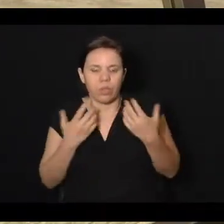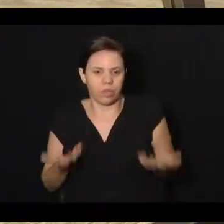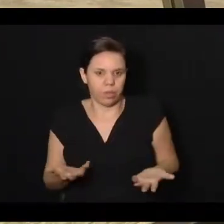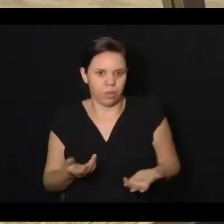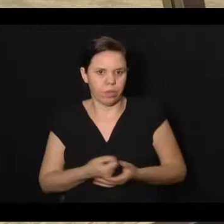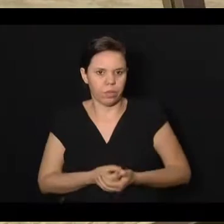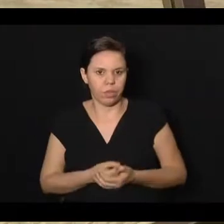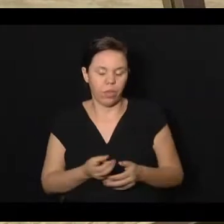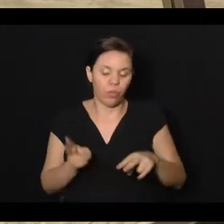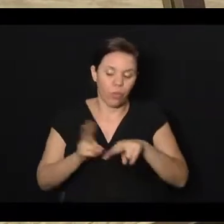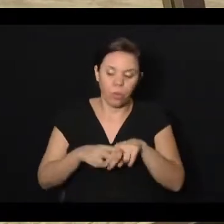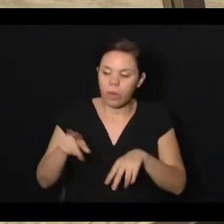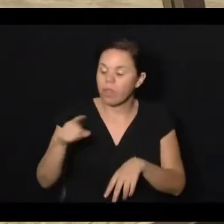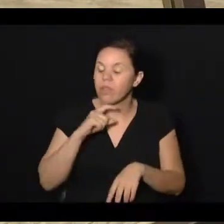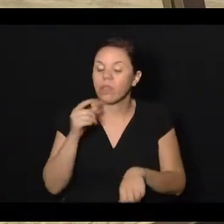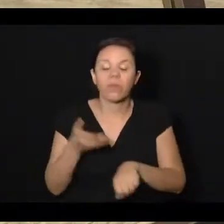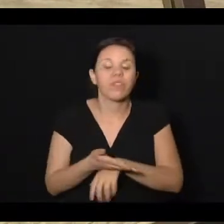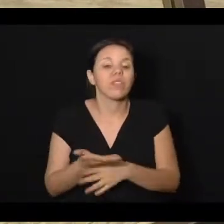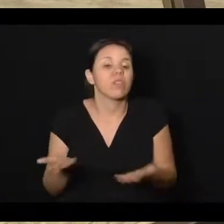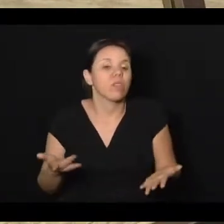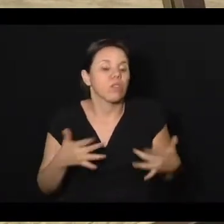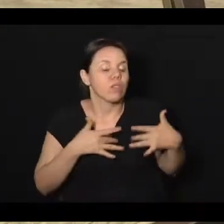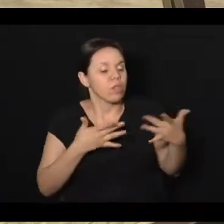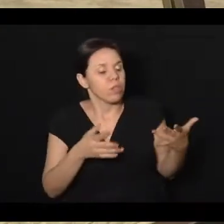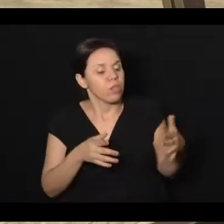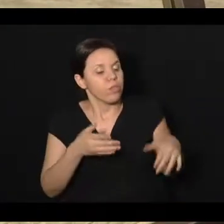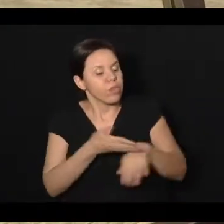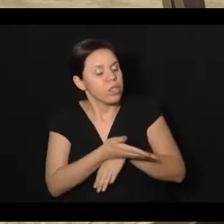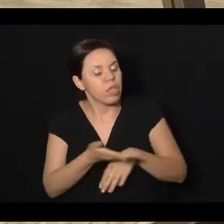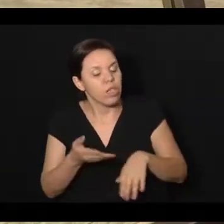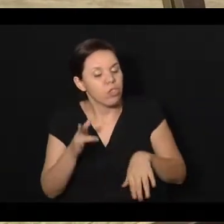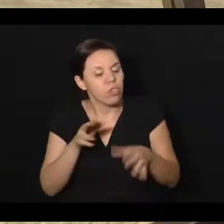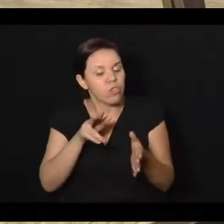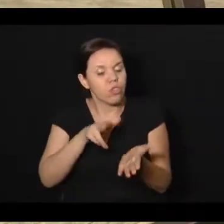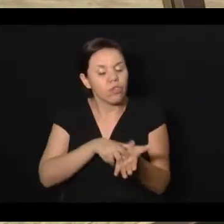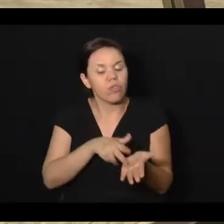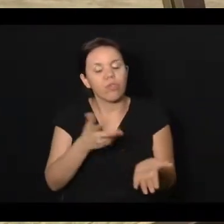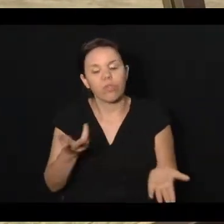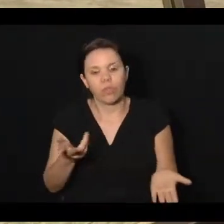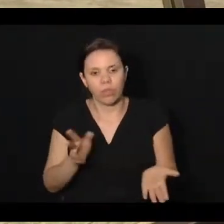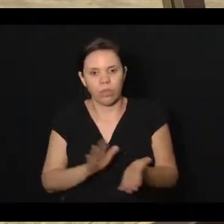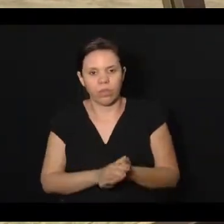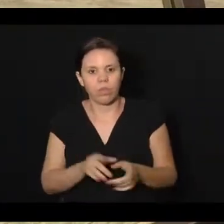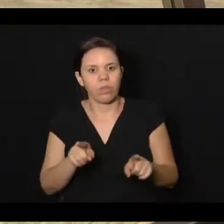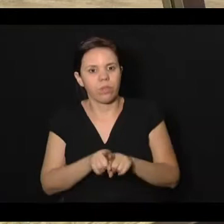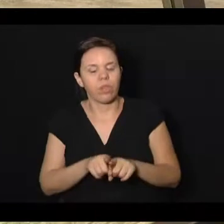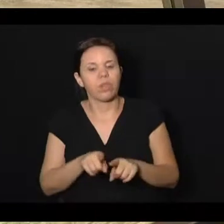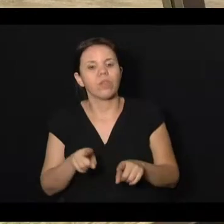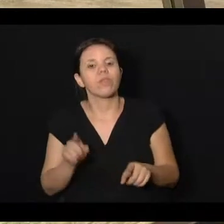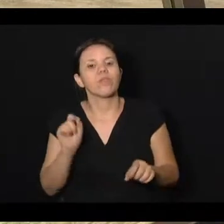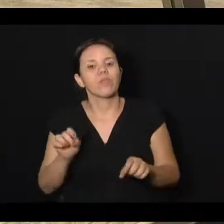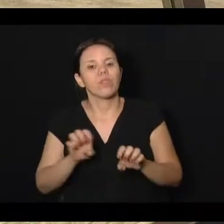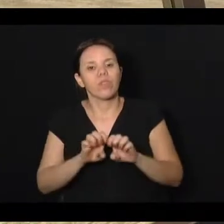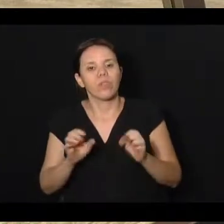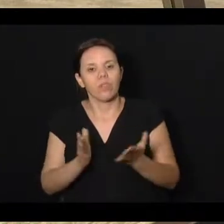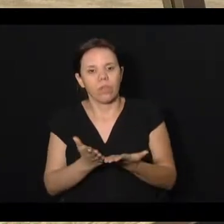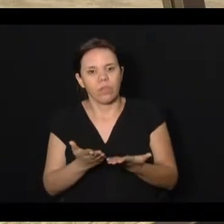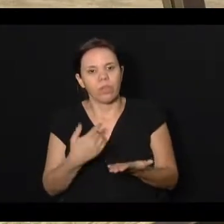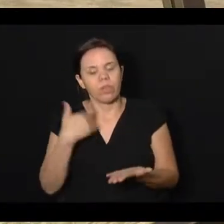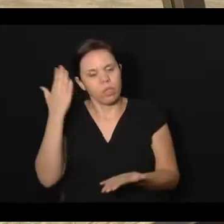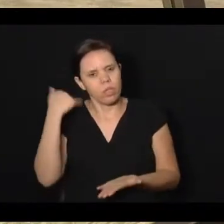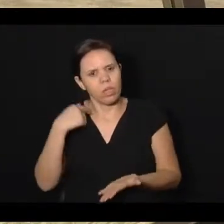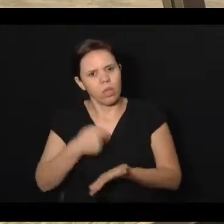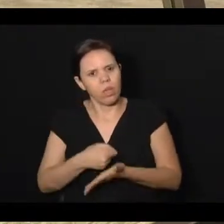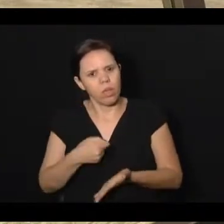preso e doente fosse me visitar além do do evangelho que que a gente tem obrigação de saber